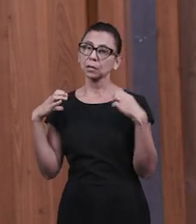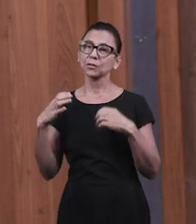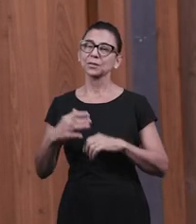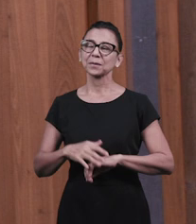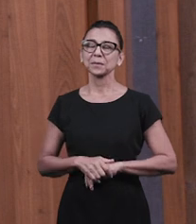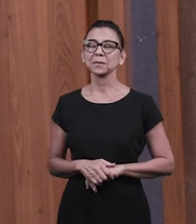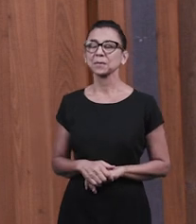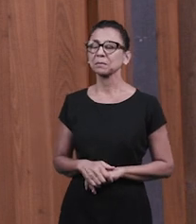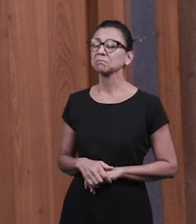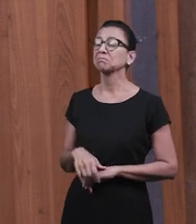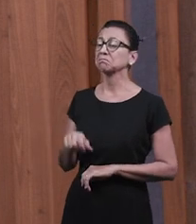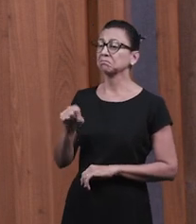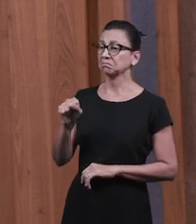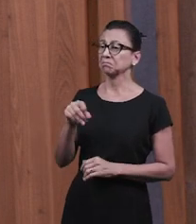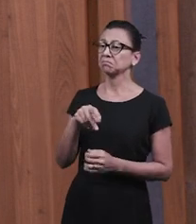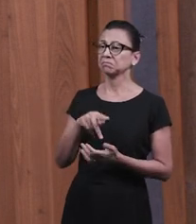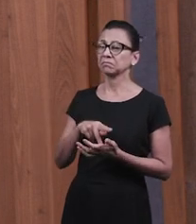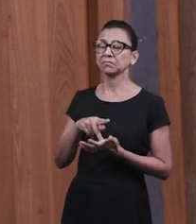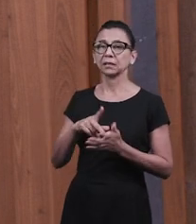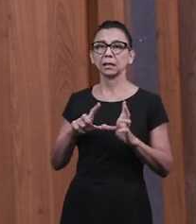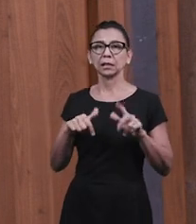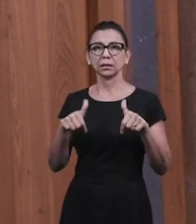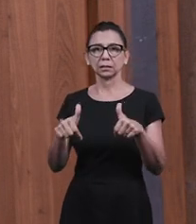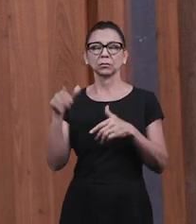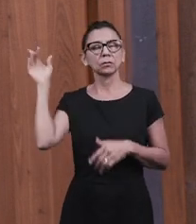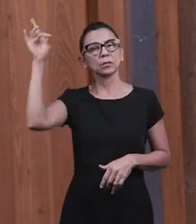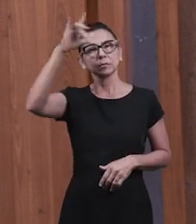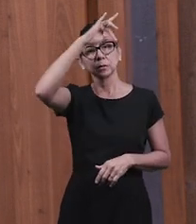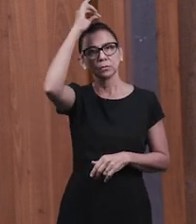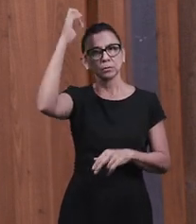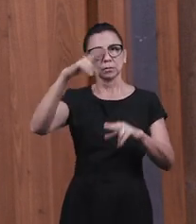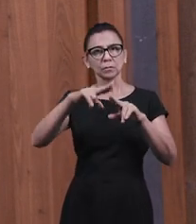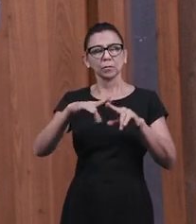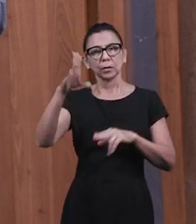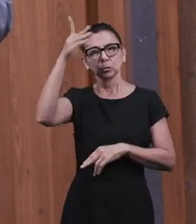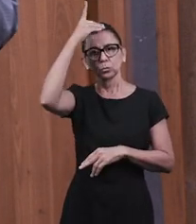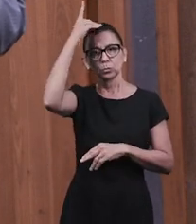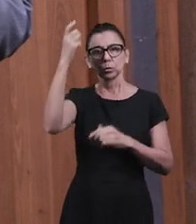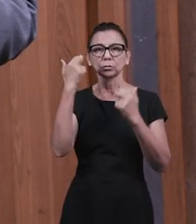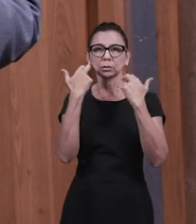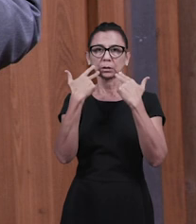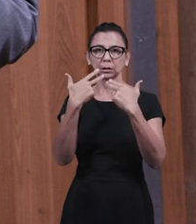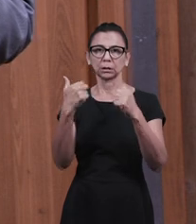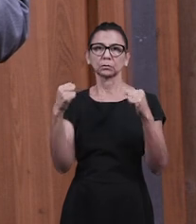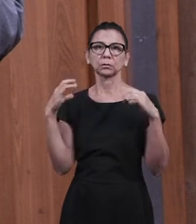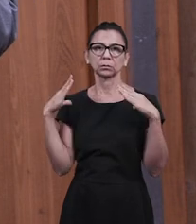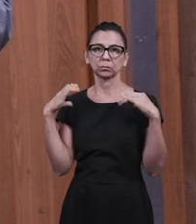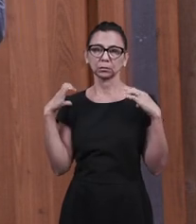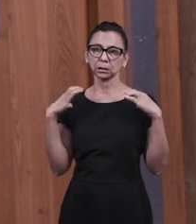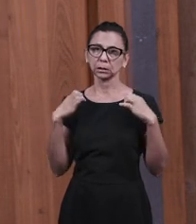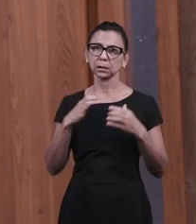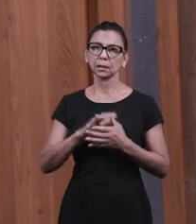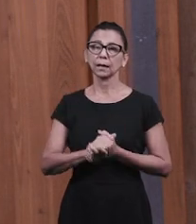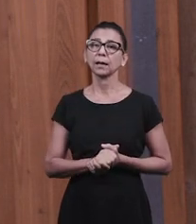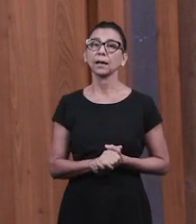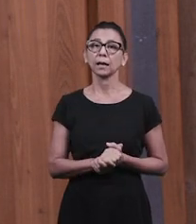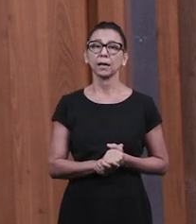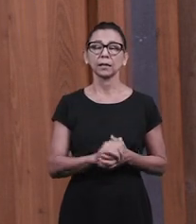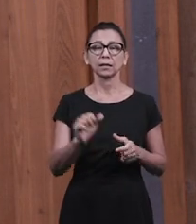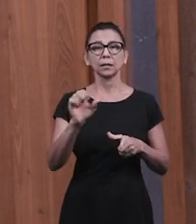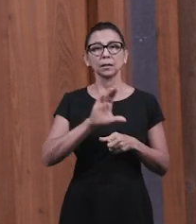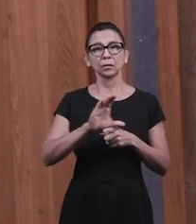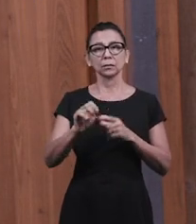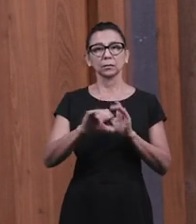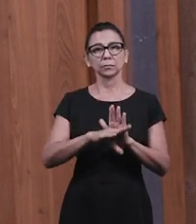também. Realmente, as operações do Espírito Santo, através do dom de línguas, elas estão ali nas cartas de 1